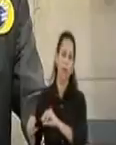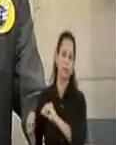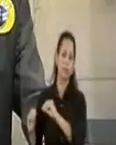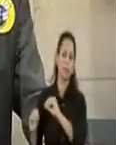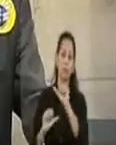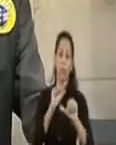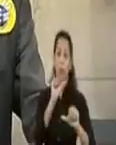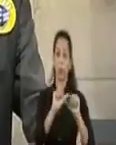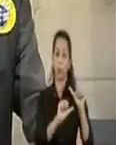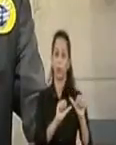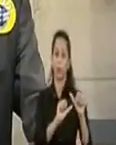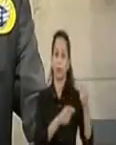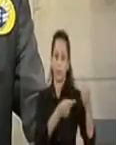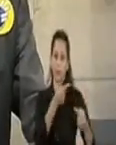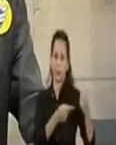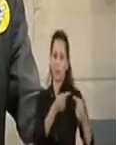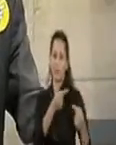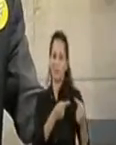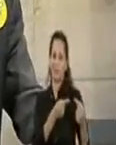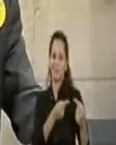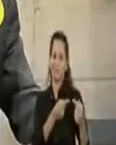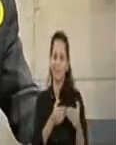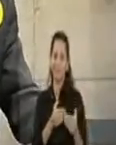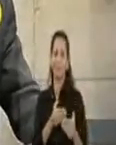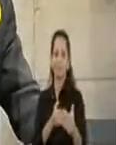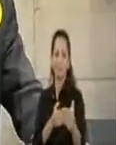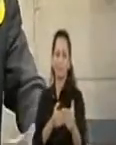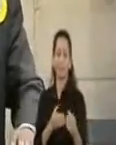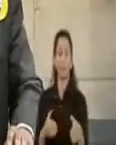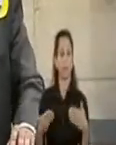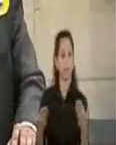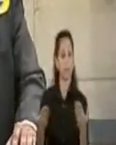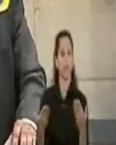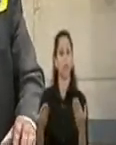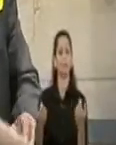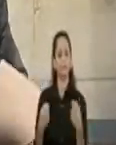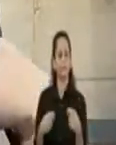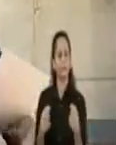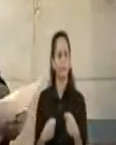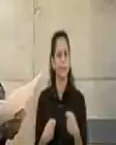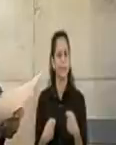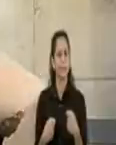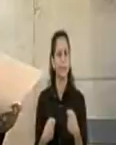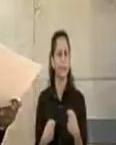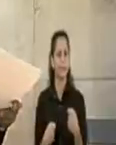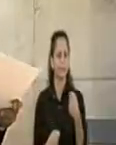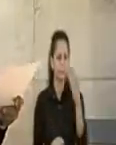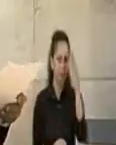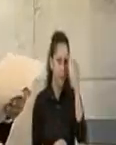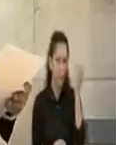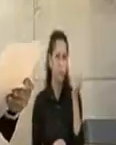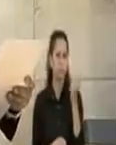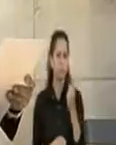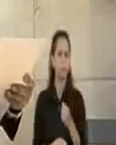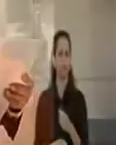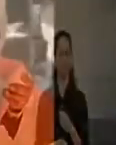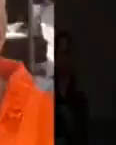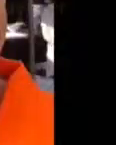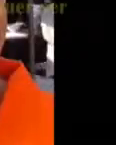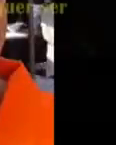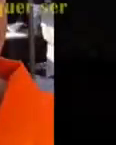Então, acho que do ponto de vista eleitoral, até mesmo por sabedoria, é melhor que ele fique aonde